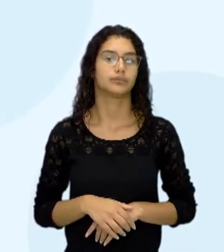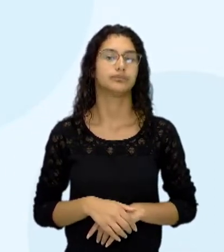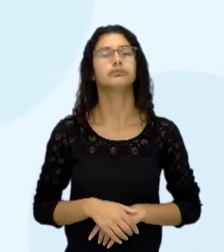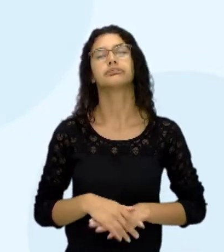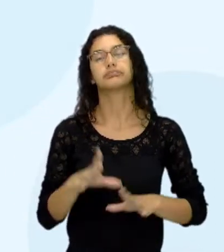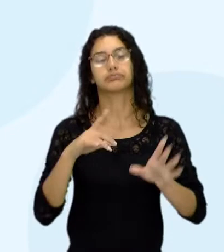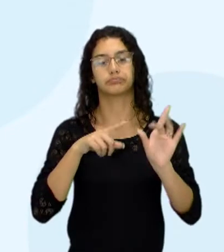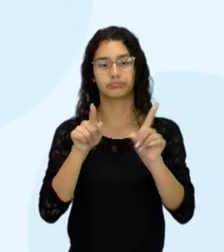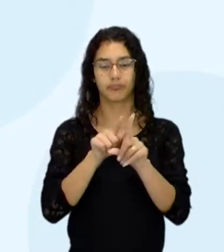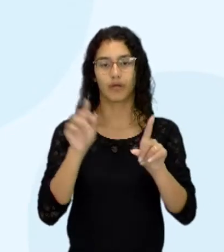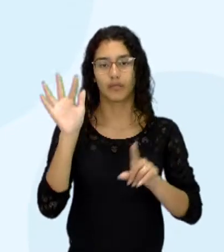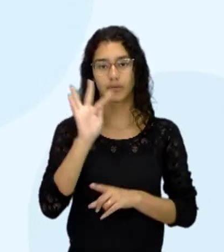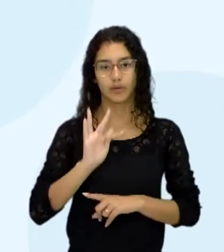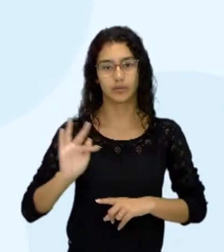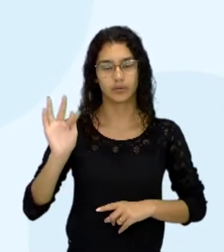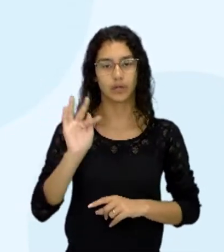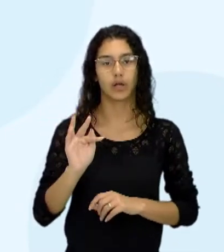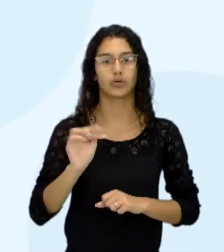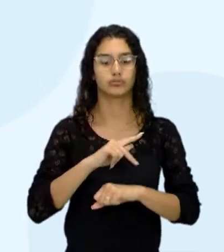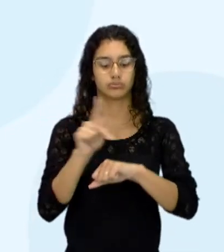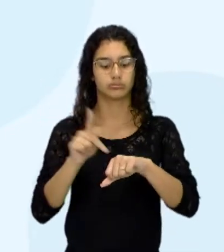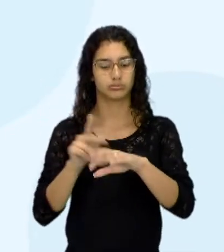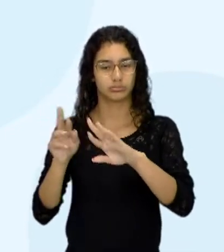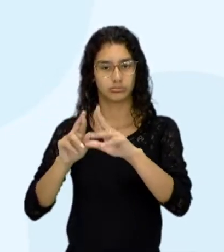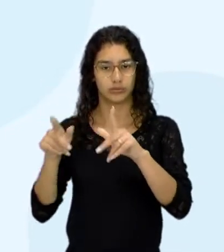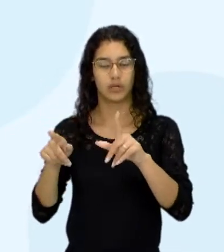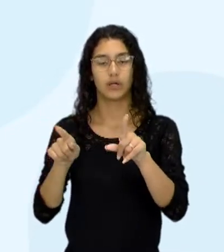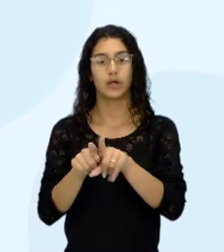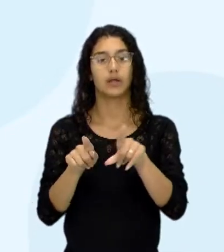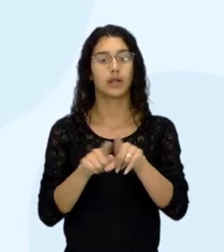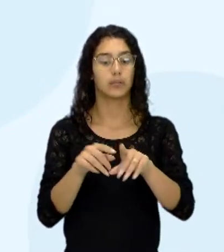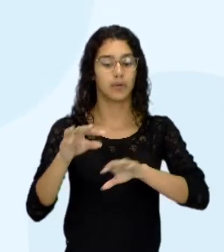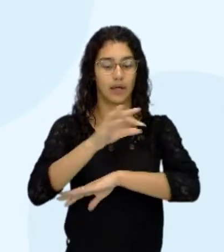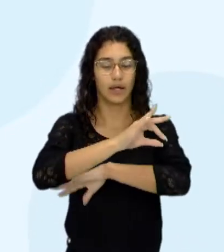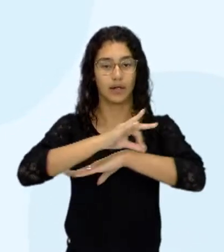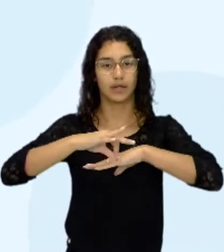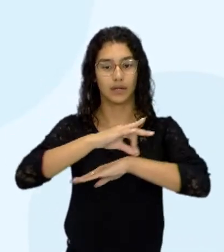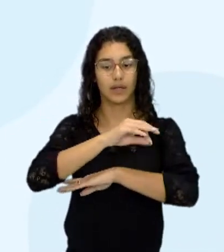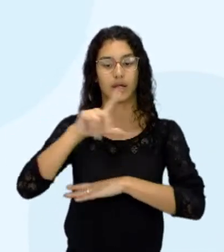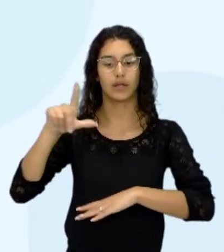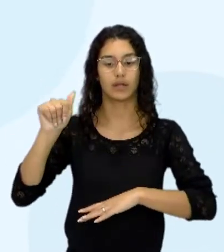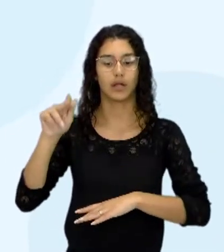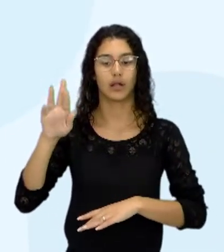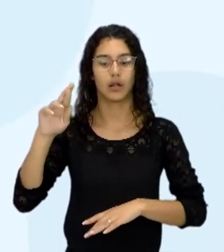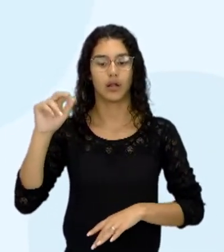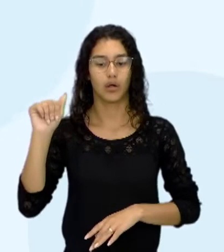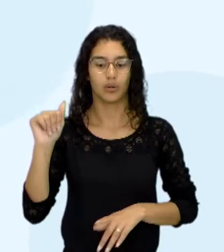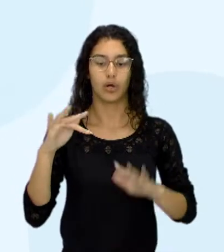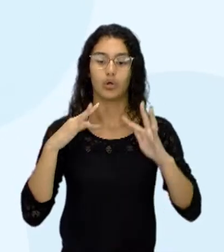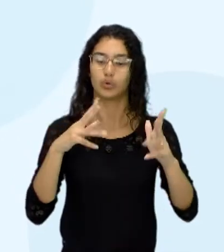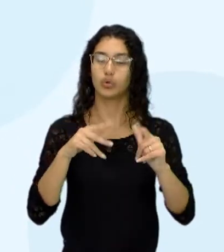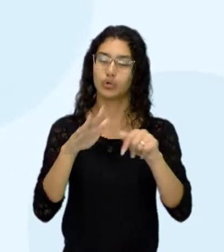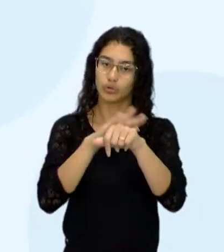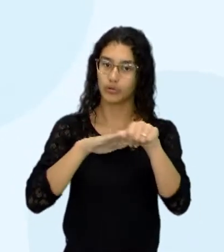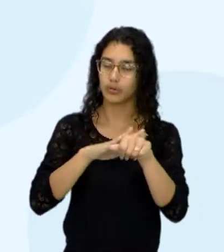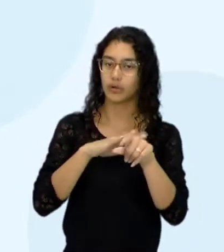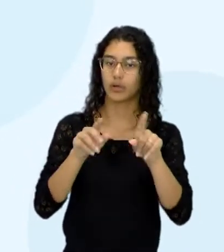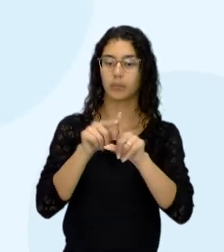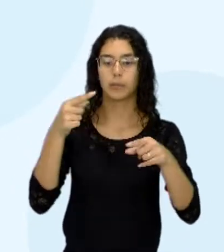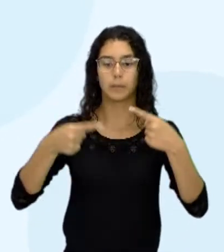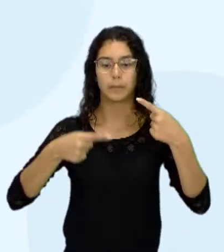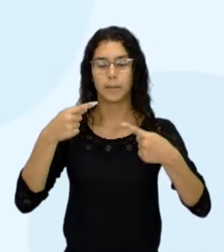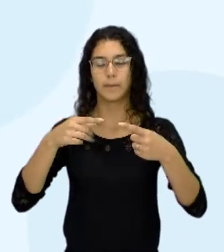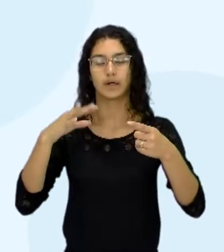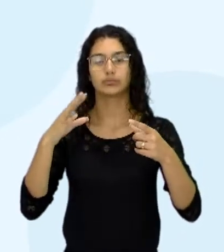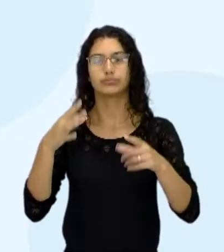Michigan, e a arquiteta Laura Senevina. Todos eles trabalhando com um workshop para discutir esse assunto da mudança climática em